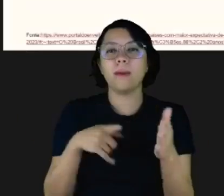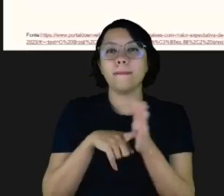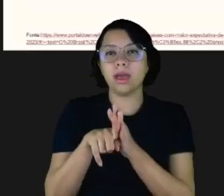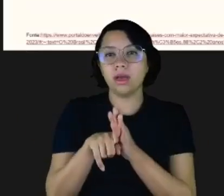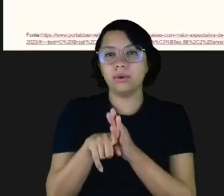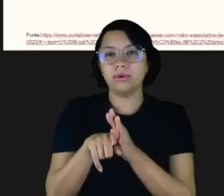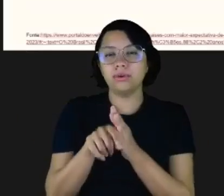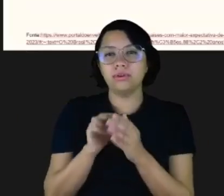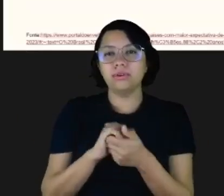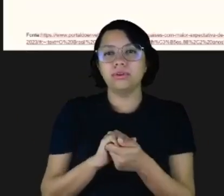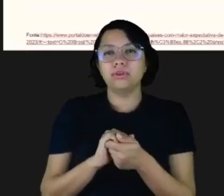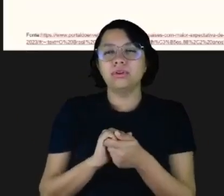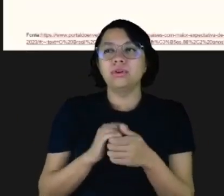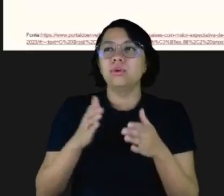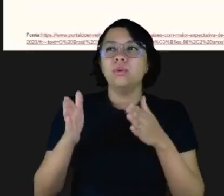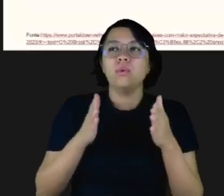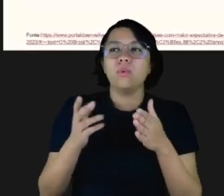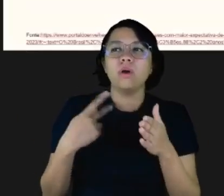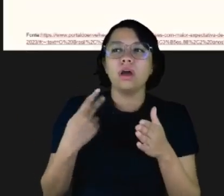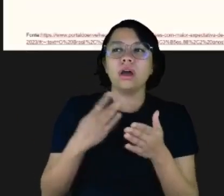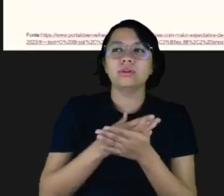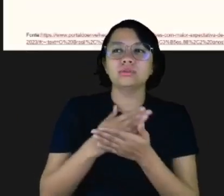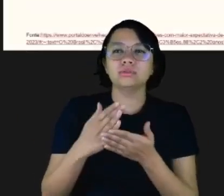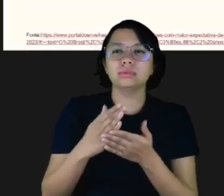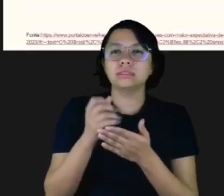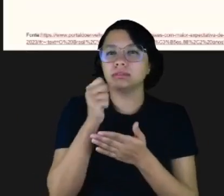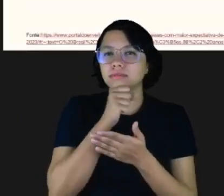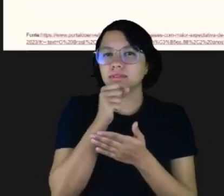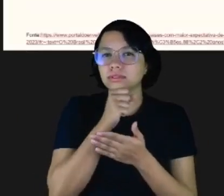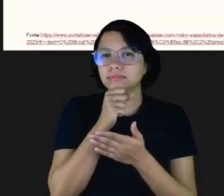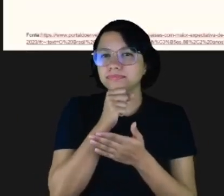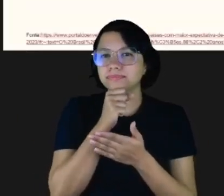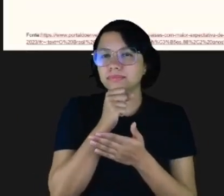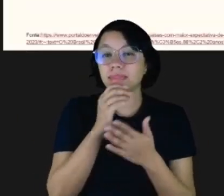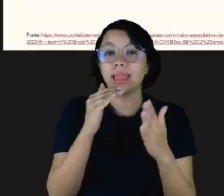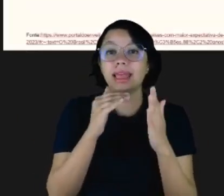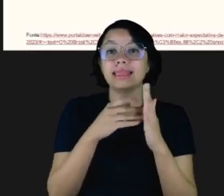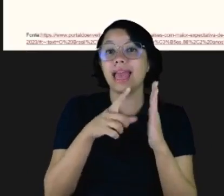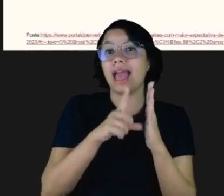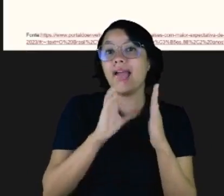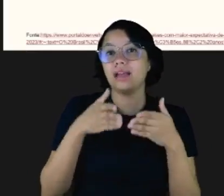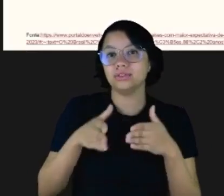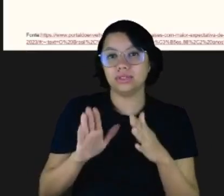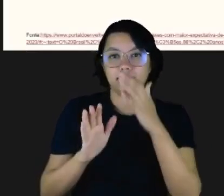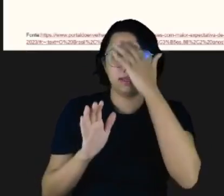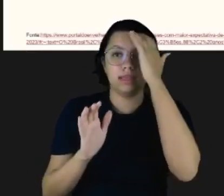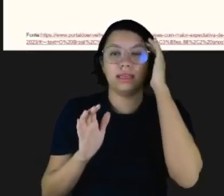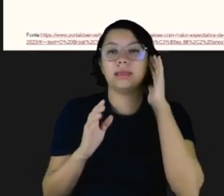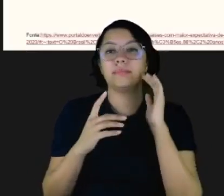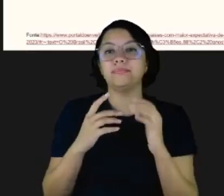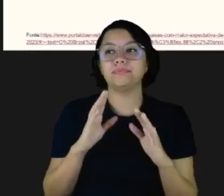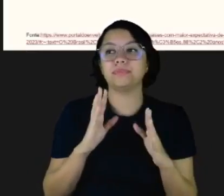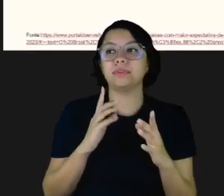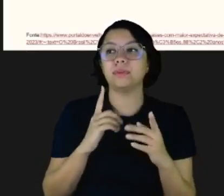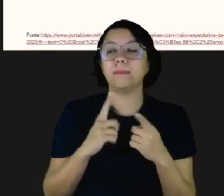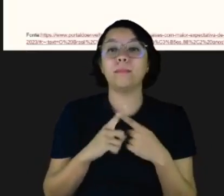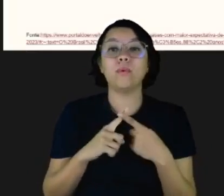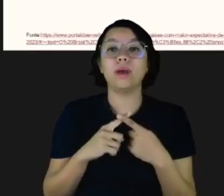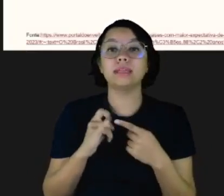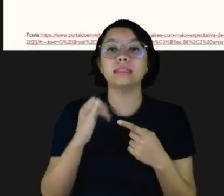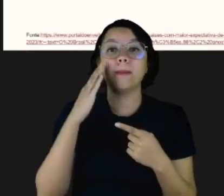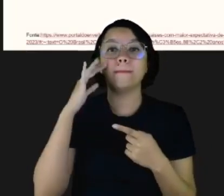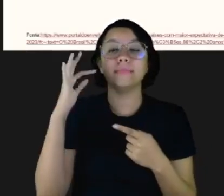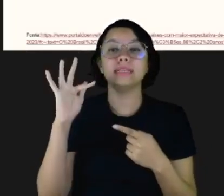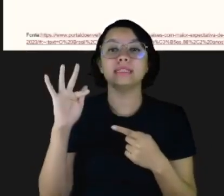pergunta: quando que a gente começa a envelhecer? Até antes de nascer. Porque se eu pensar em